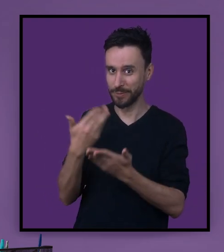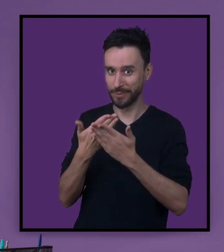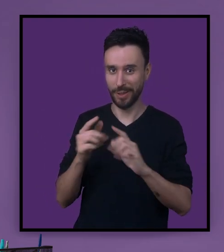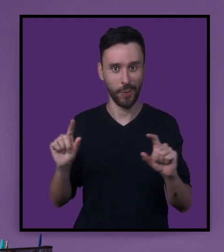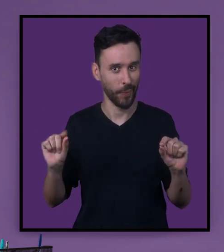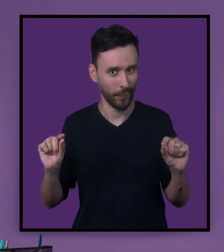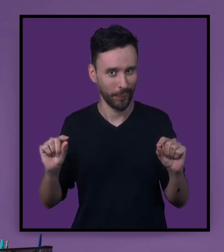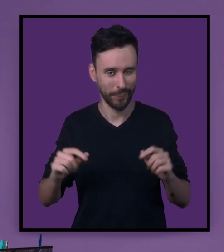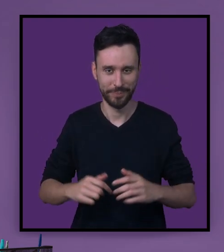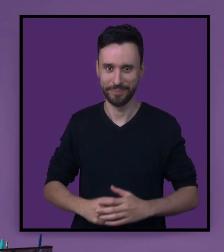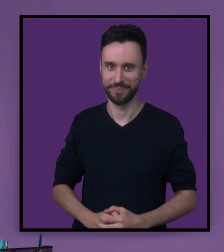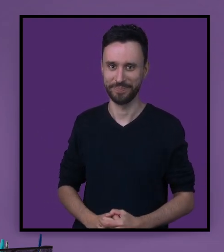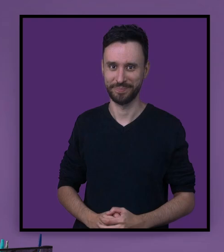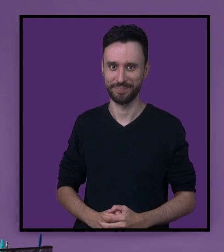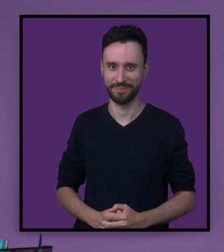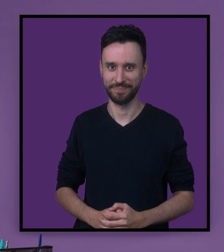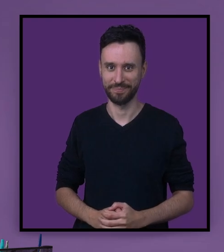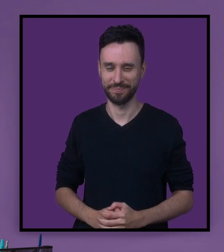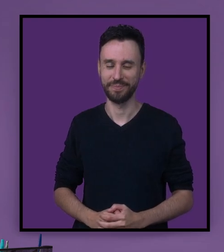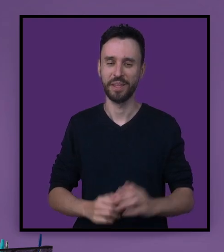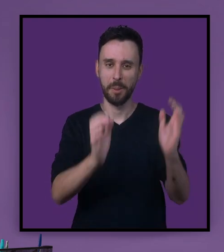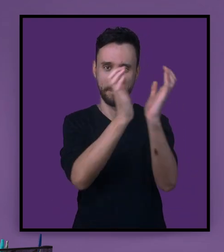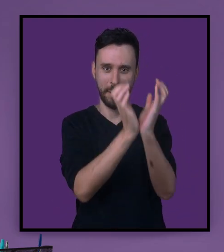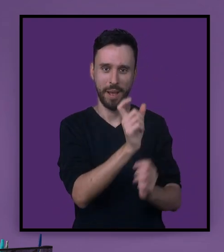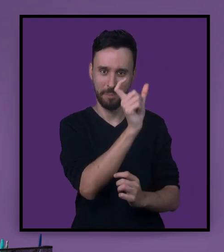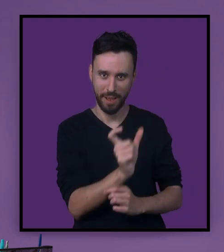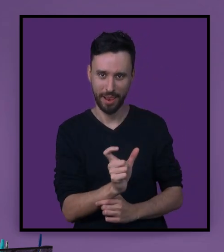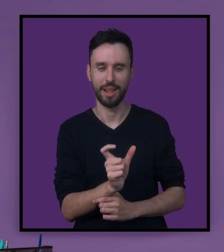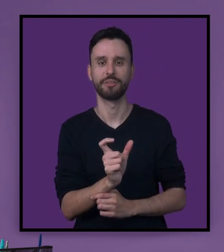Nos próximos vídeos, estudaremos